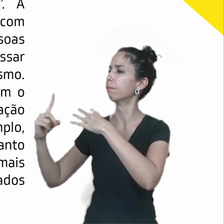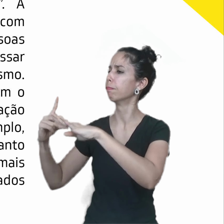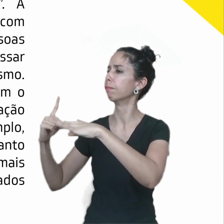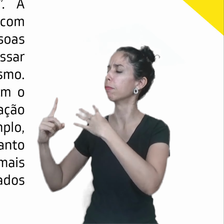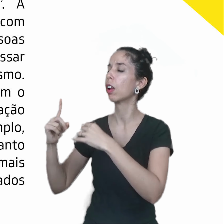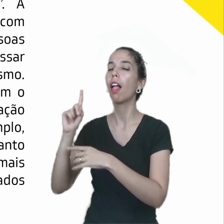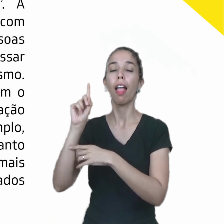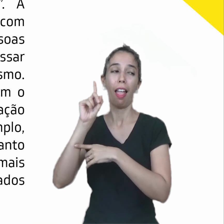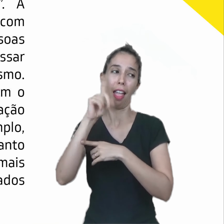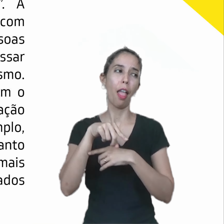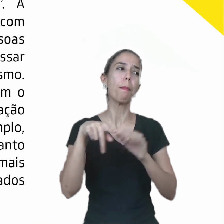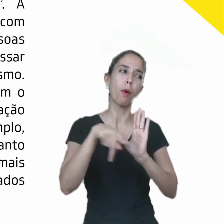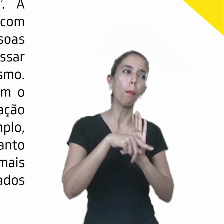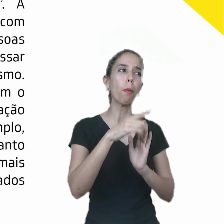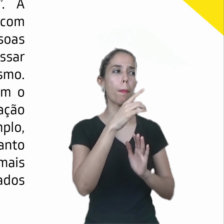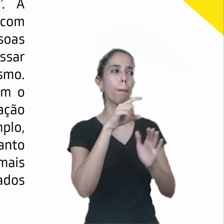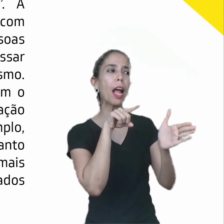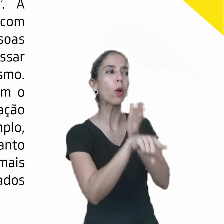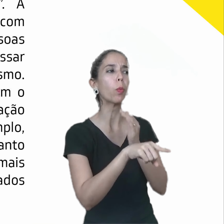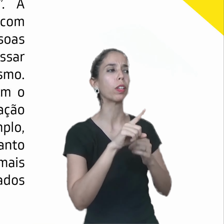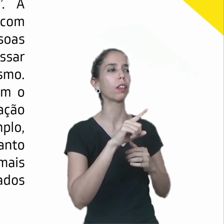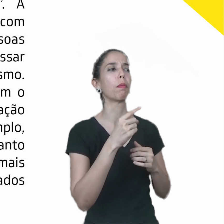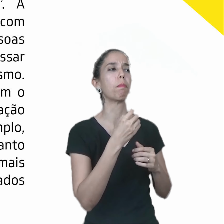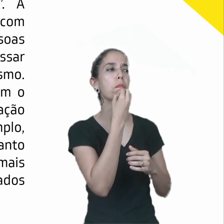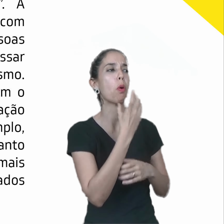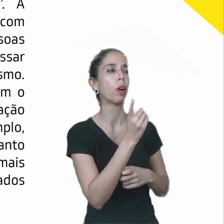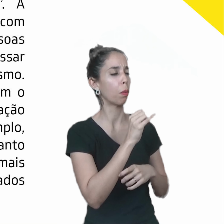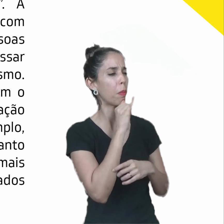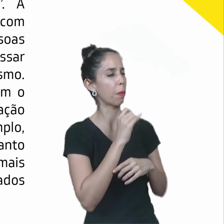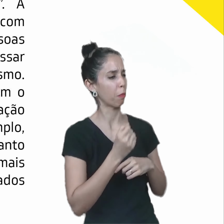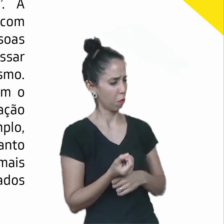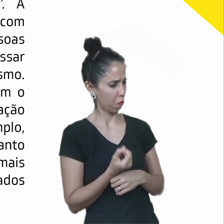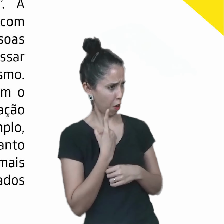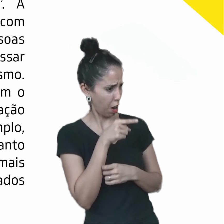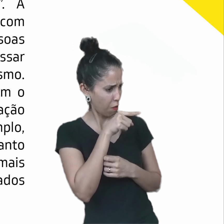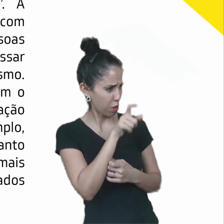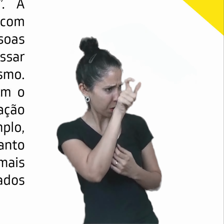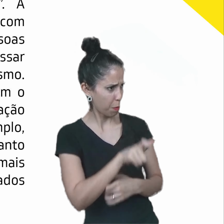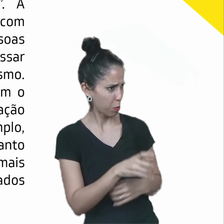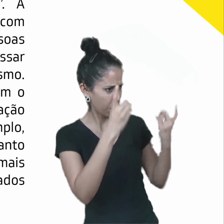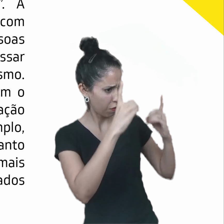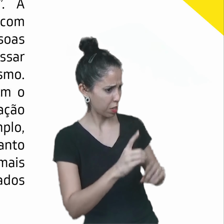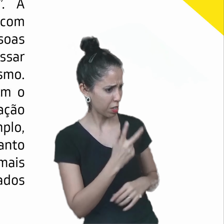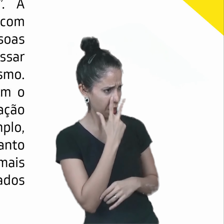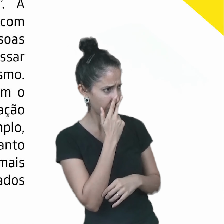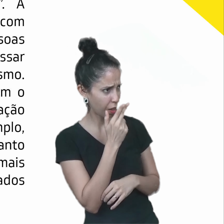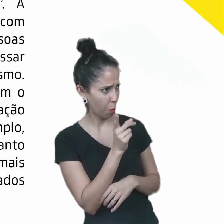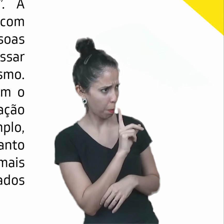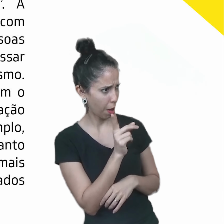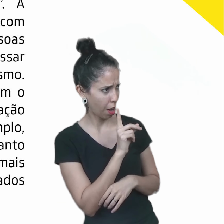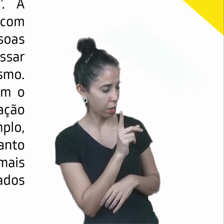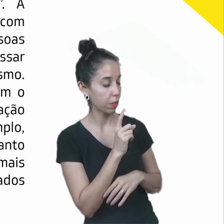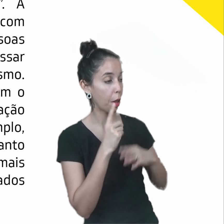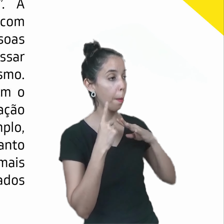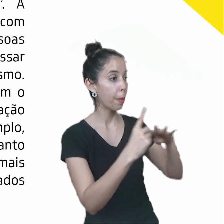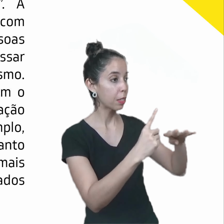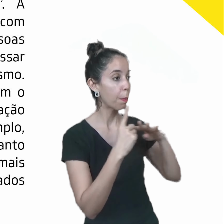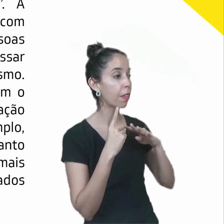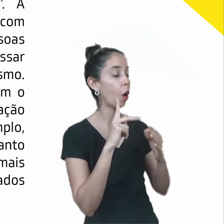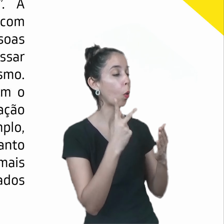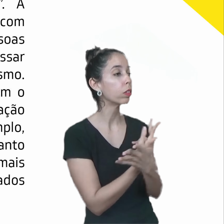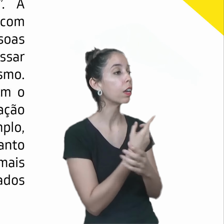A passabilidade surge na pergunta indesejada Nossa, mas você é uma pessoa com deficiência? Você